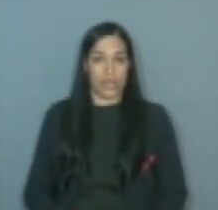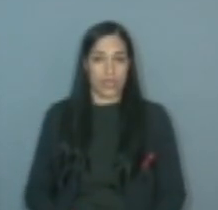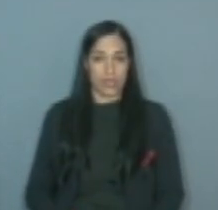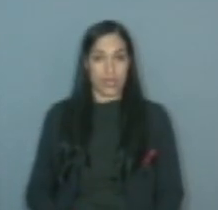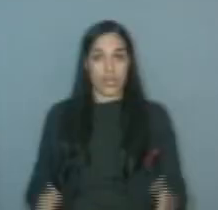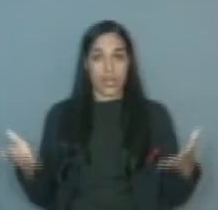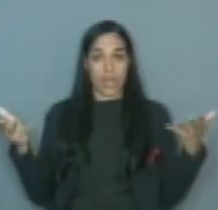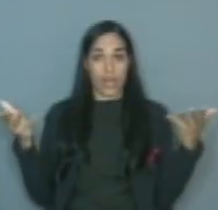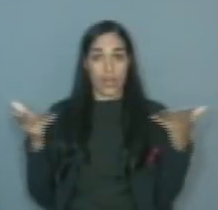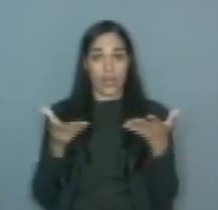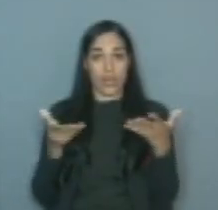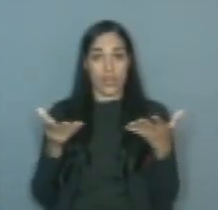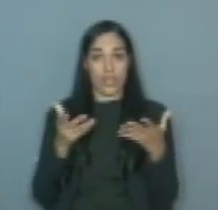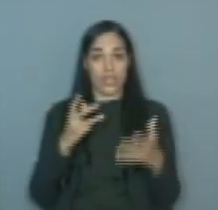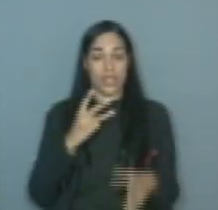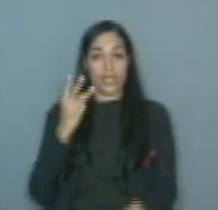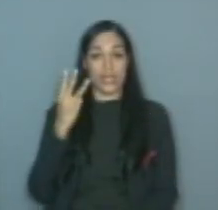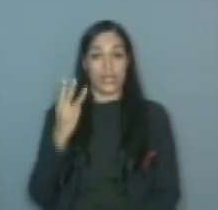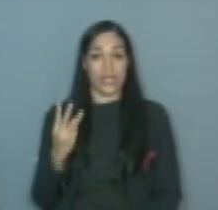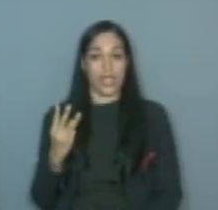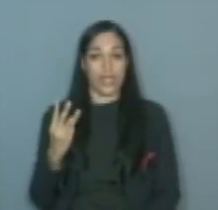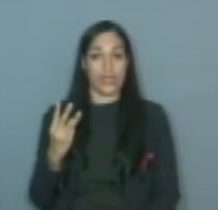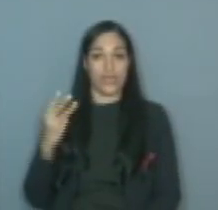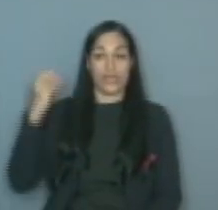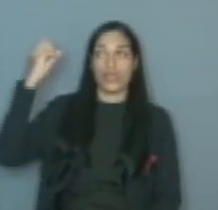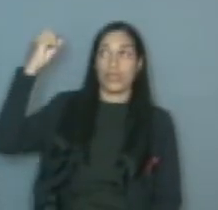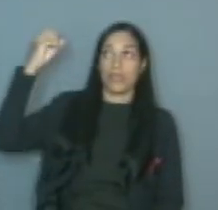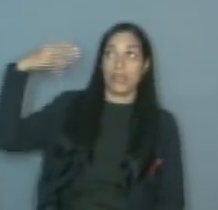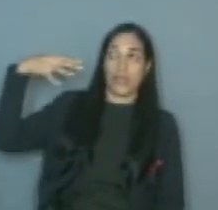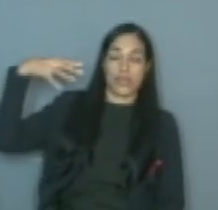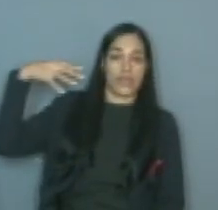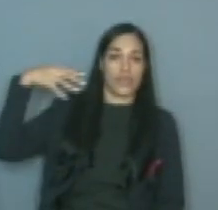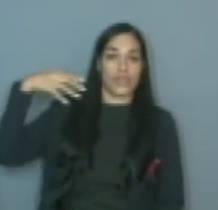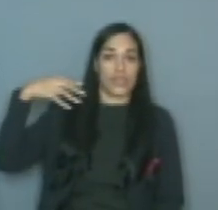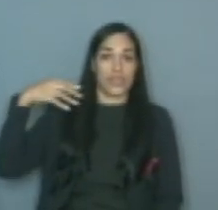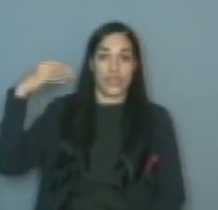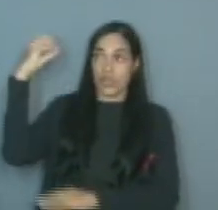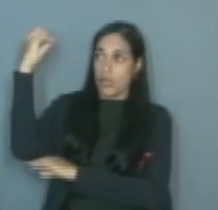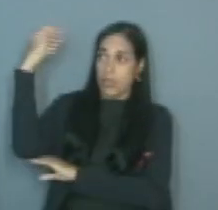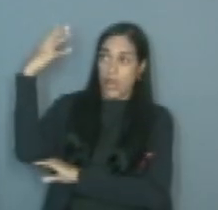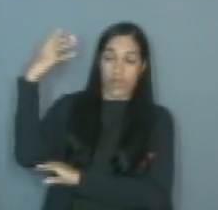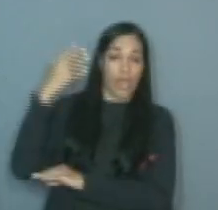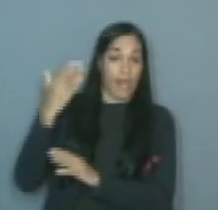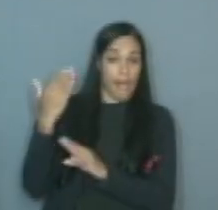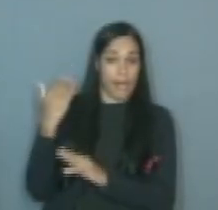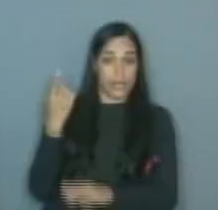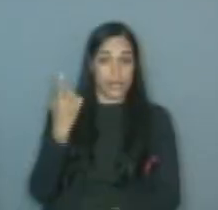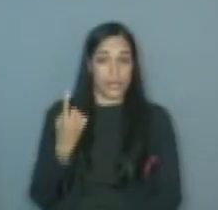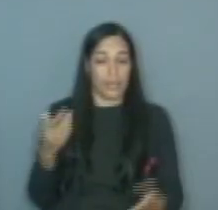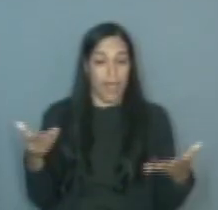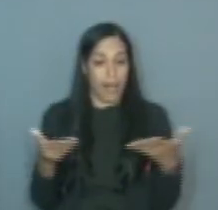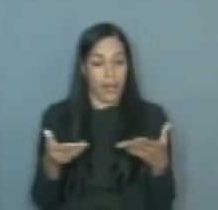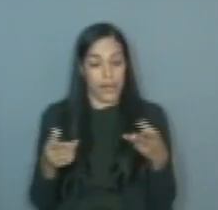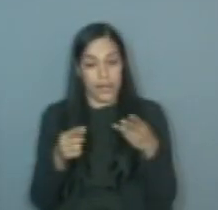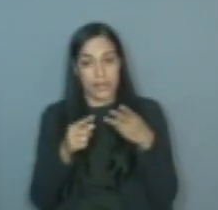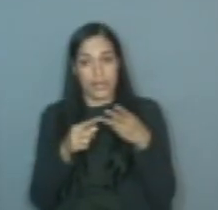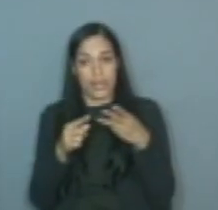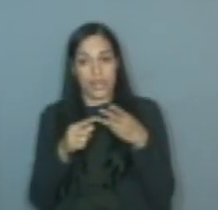você tem 3 postes. Ao invés de uma estrutura de ferro só, 3.